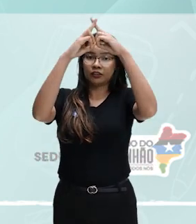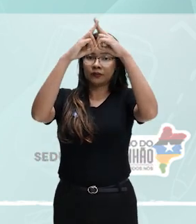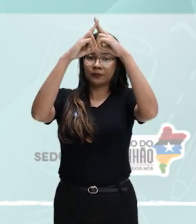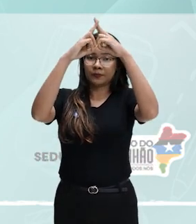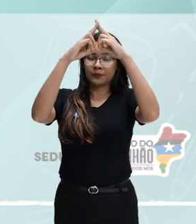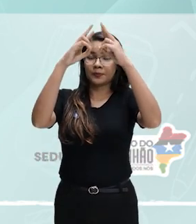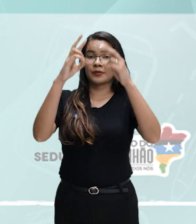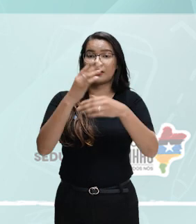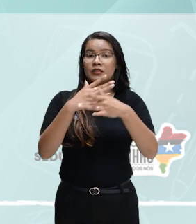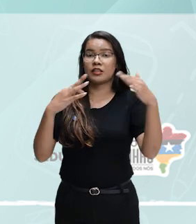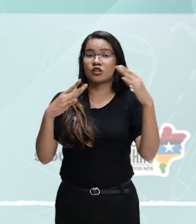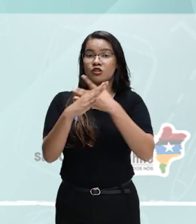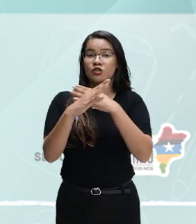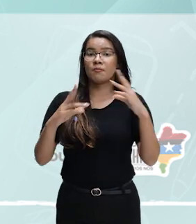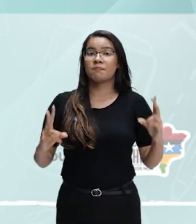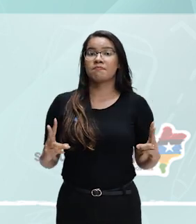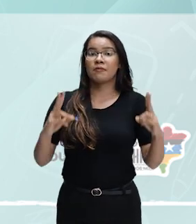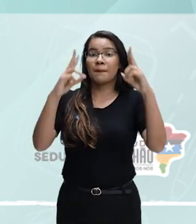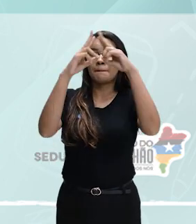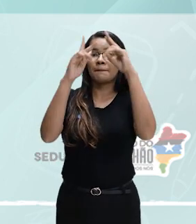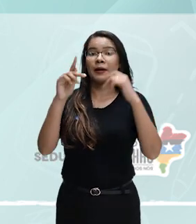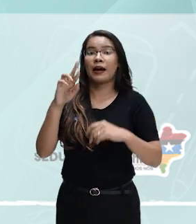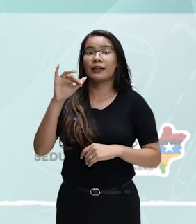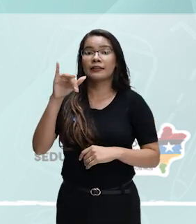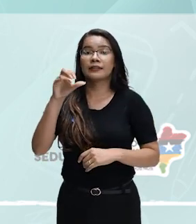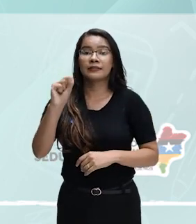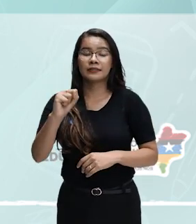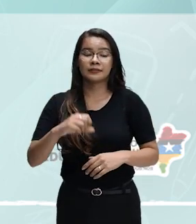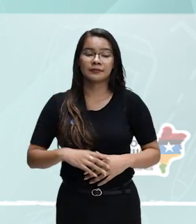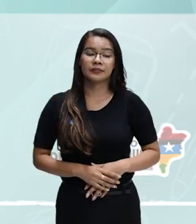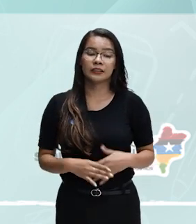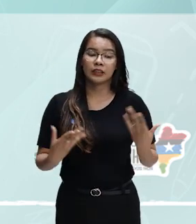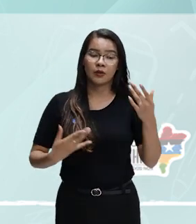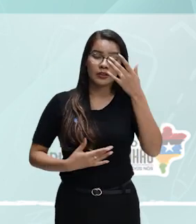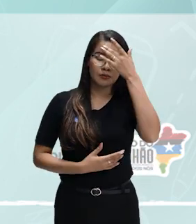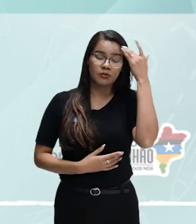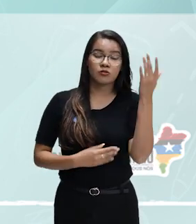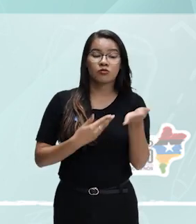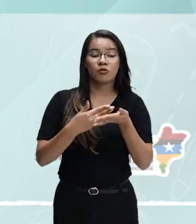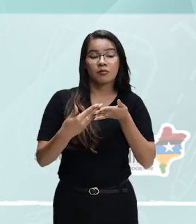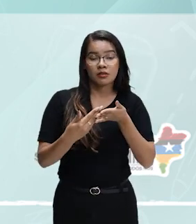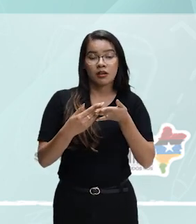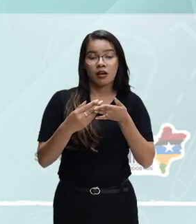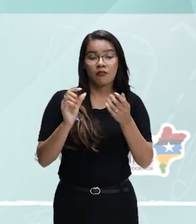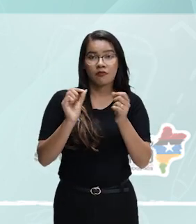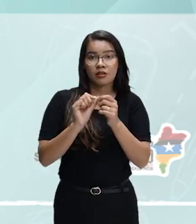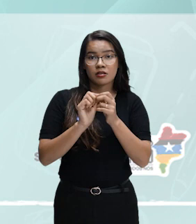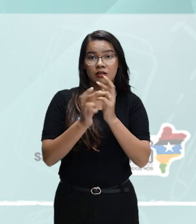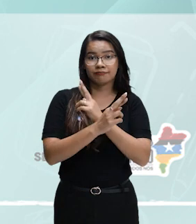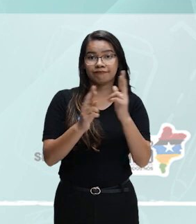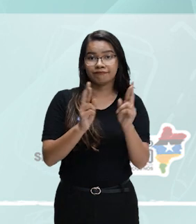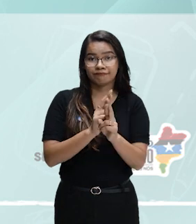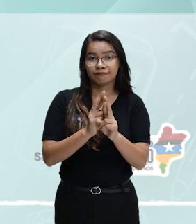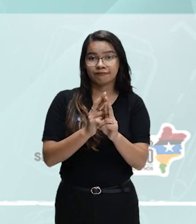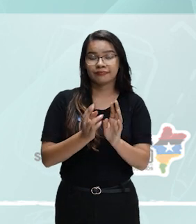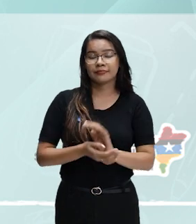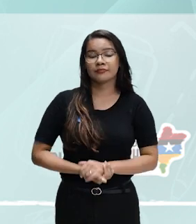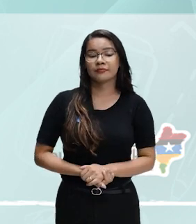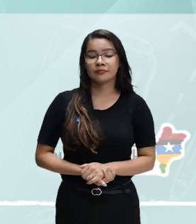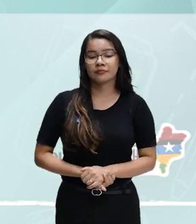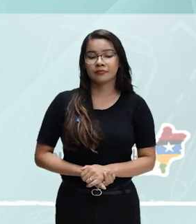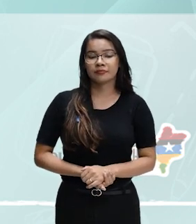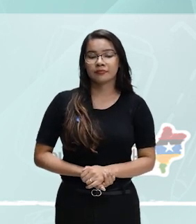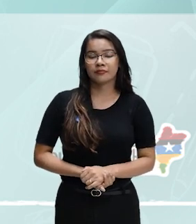condições miseráveis das classes trabalhadoras. As pessoas começaram a fazer essa associação.